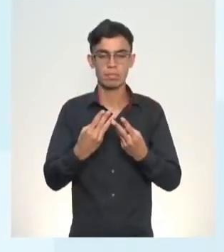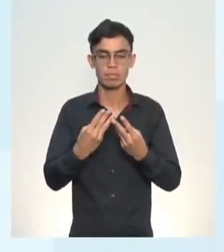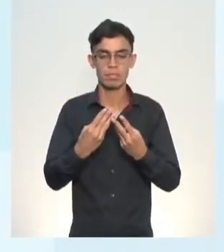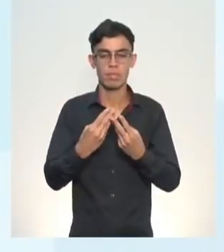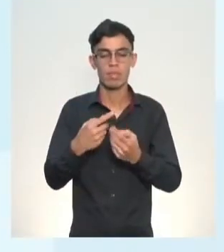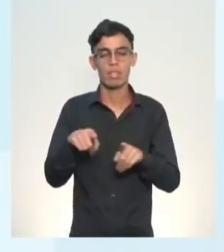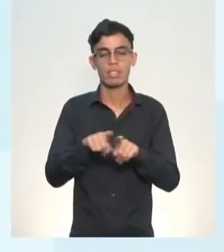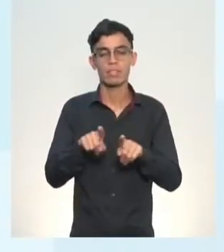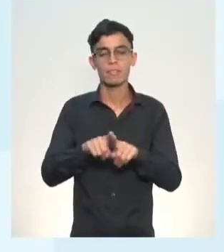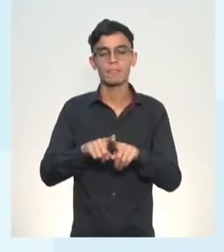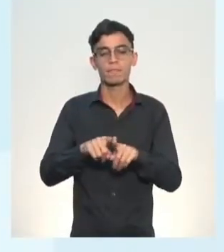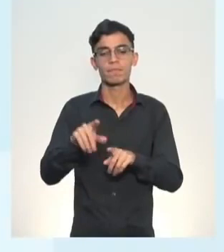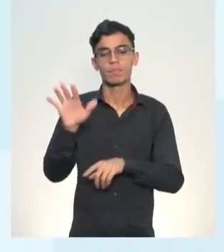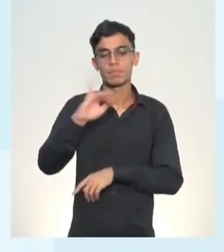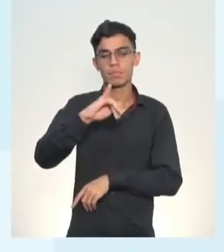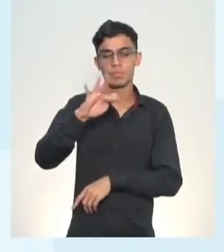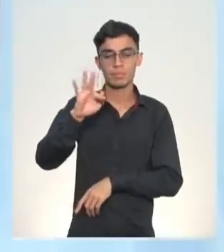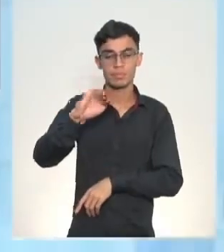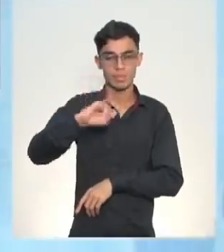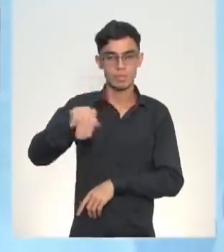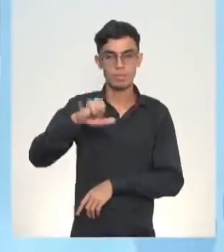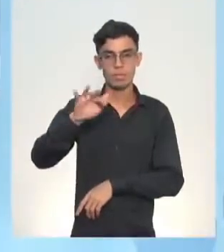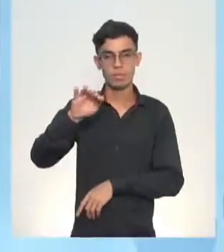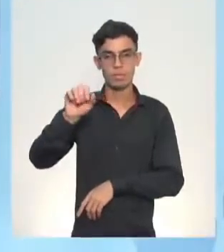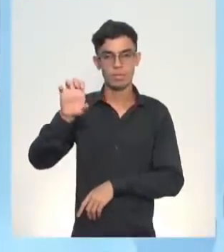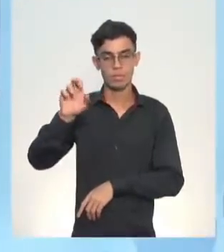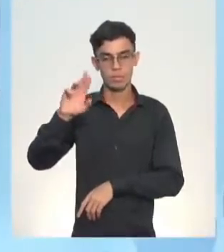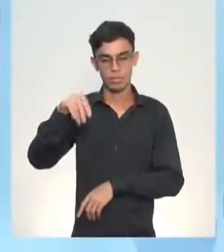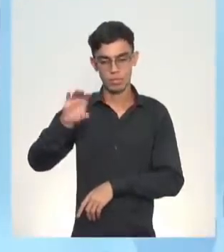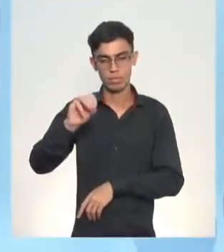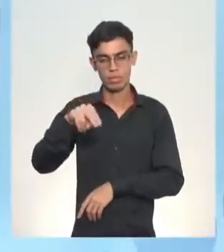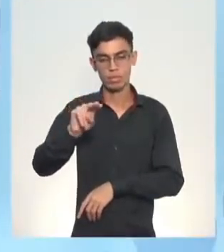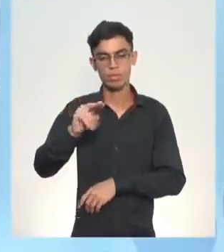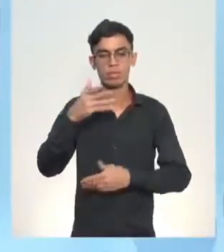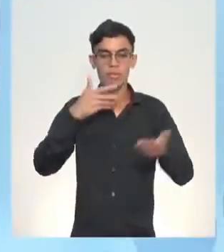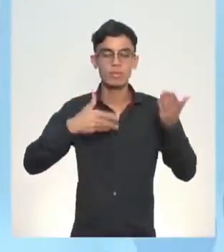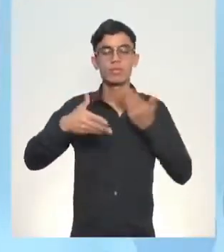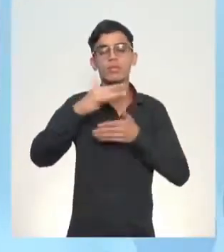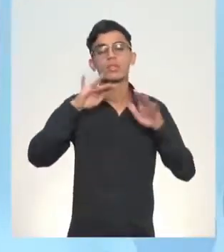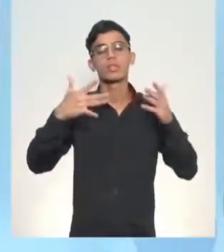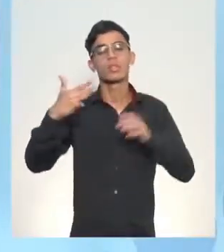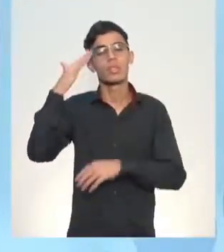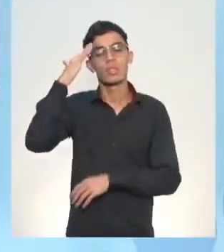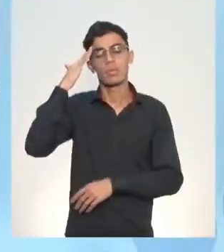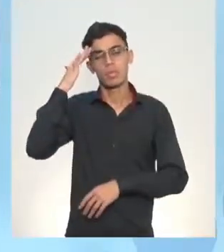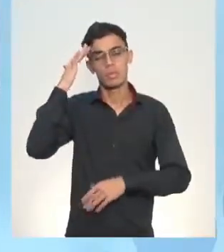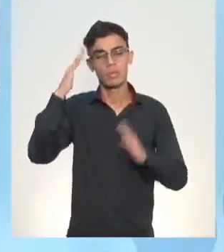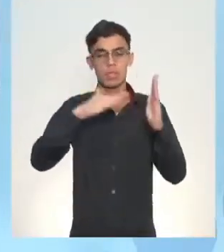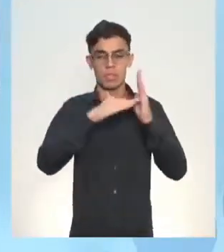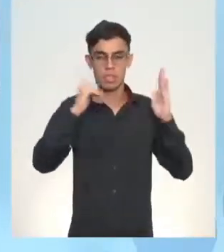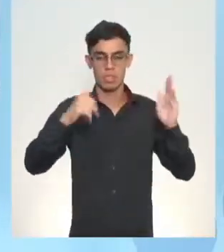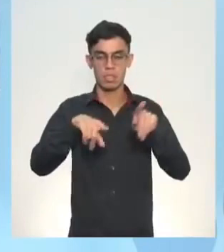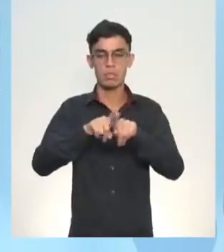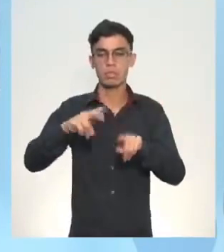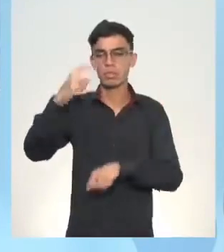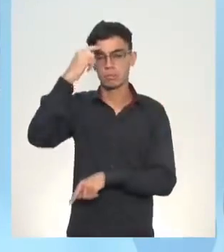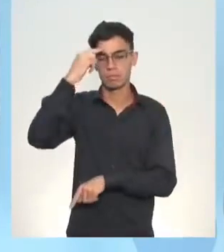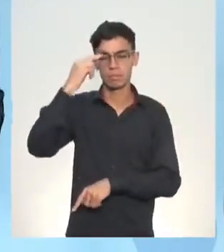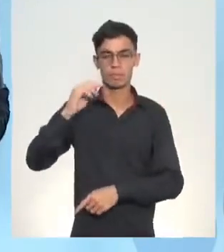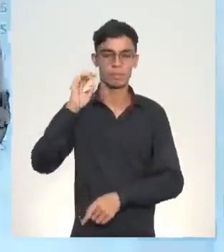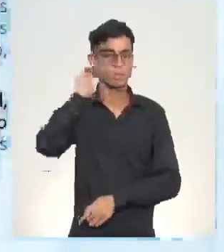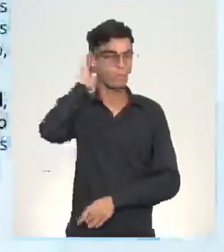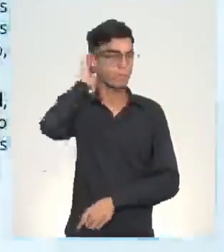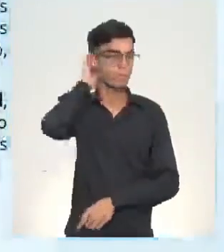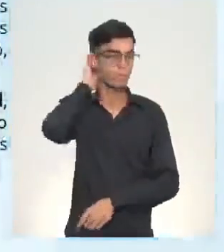aqui a interação. Tá? Então, vamos ver aí quais são esses saberes estéticos e culturais. Vamos lá.